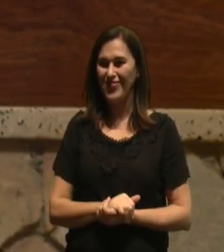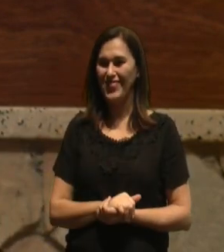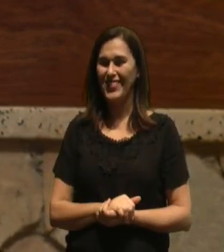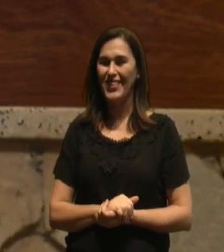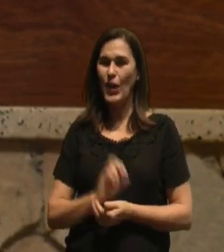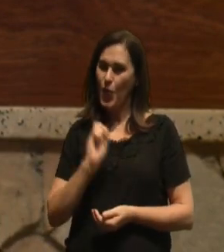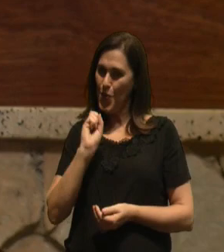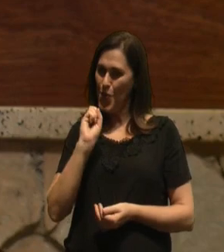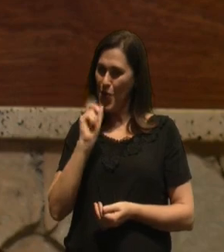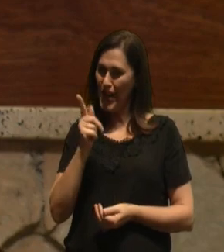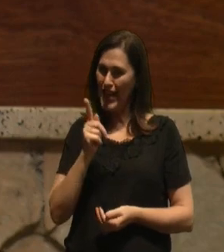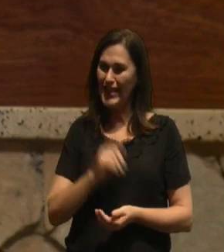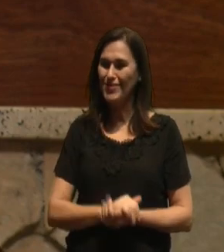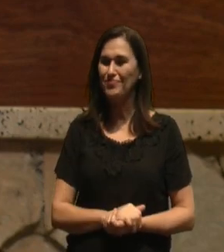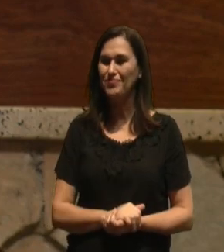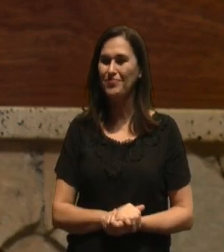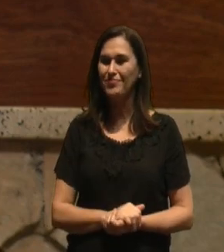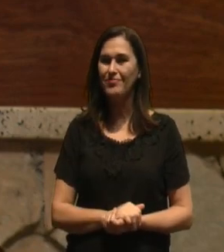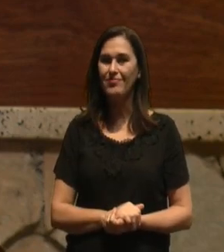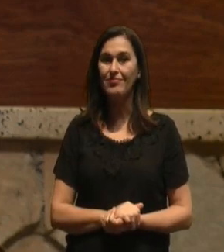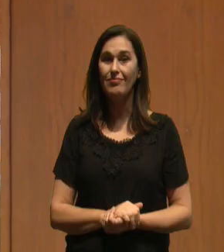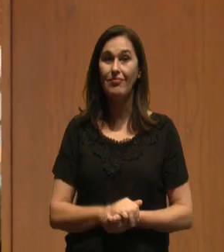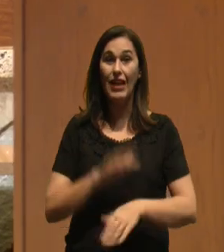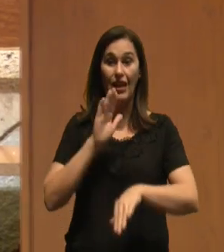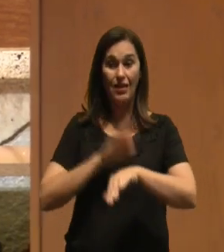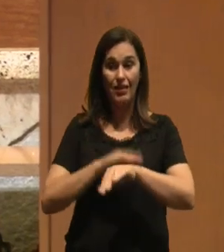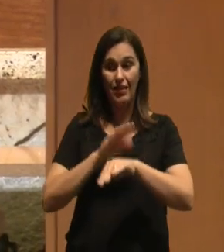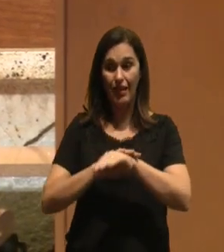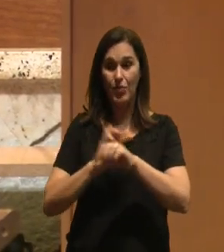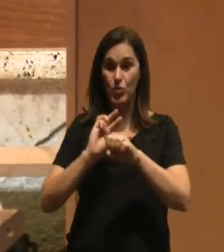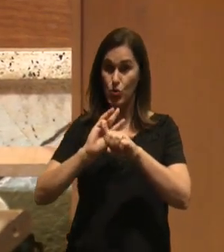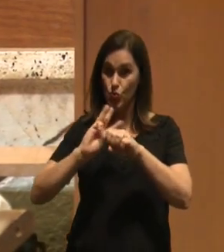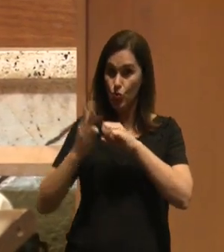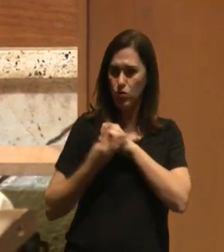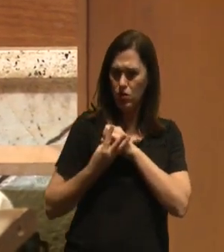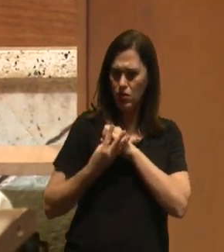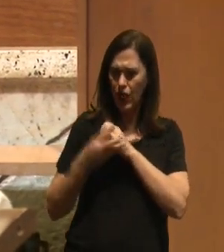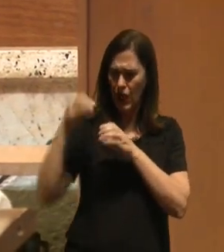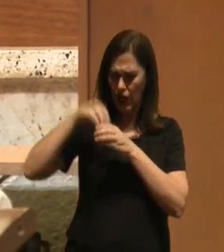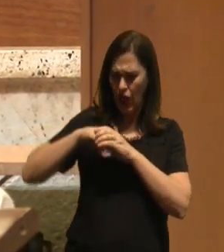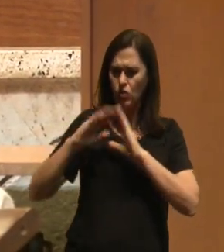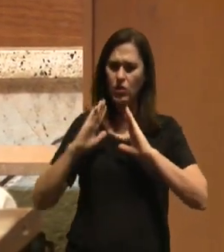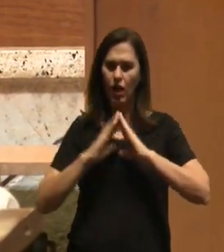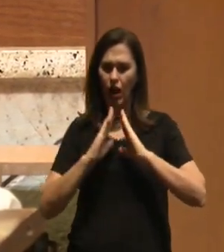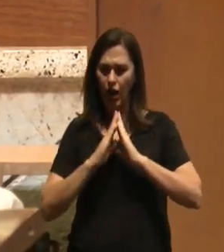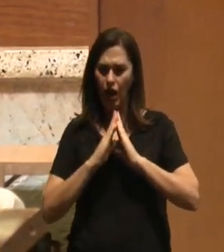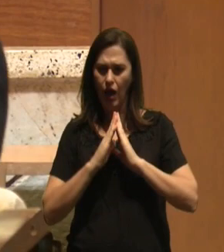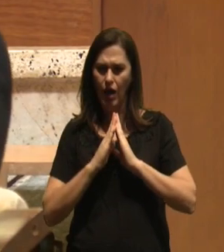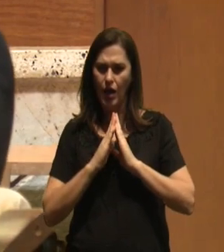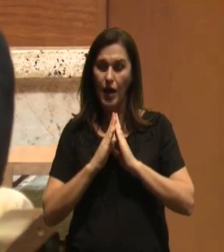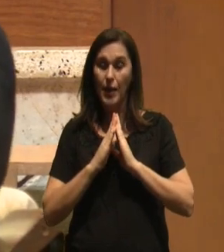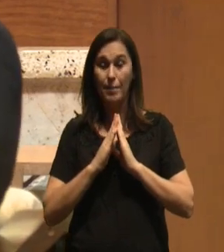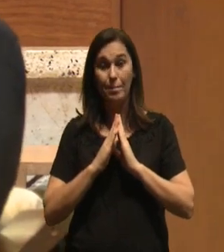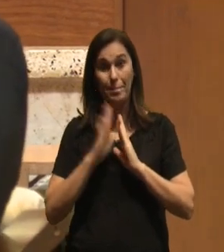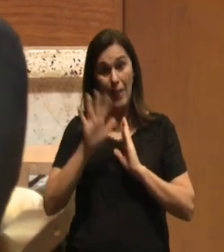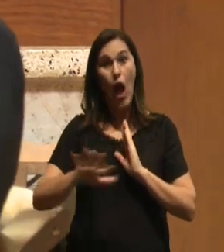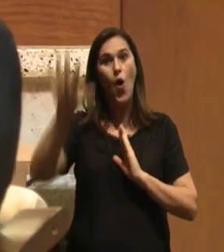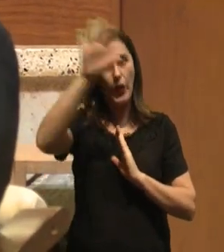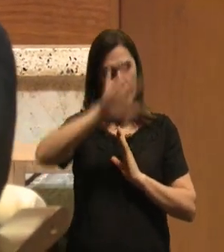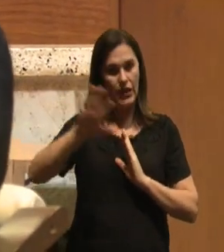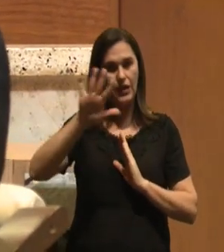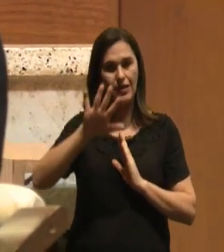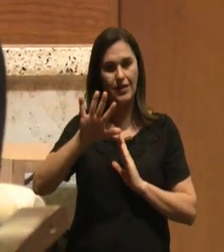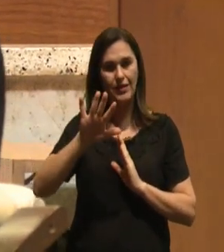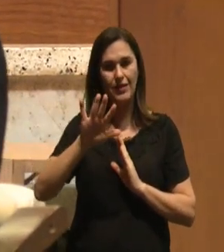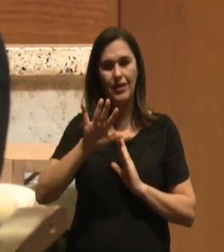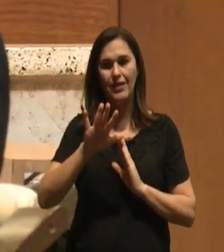bem. E essa época agora de pandemia, onde está todo mundo dentro de casa, pela boa parte das pessoas, né? A